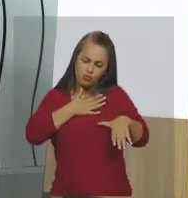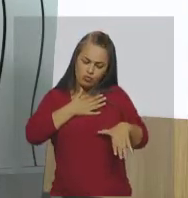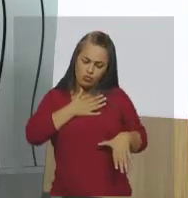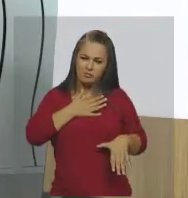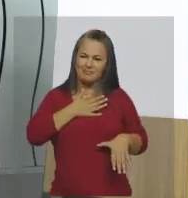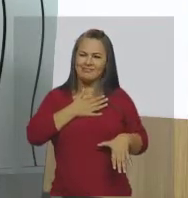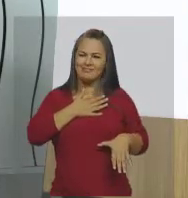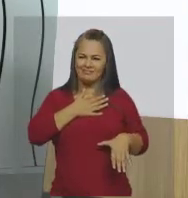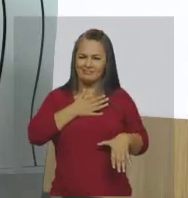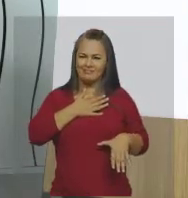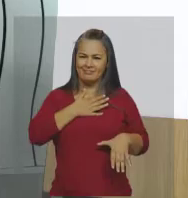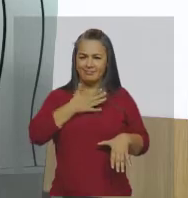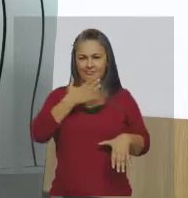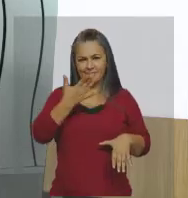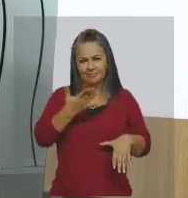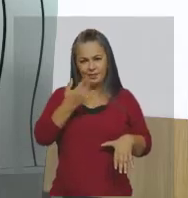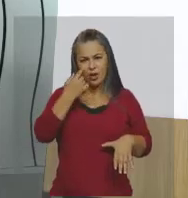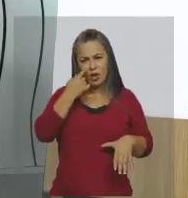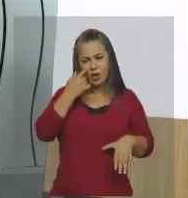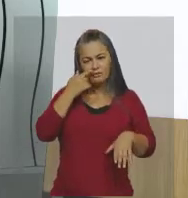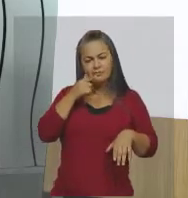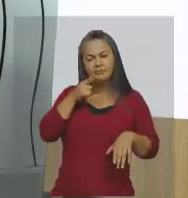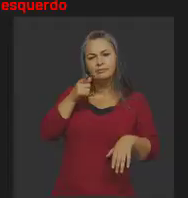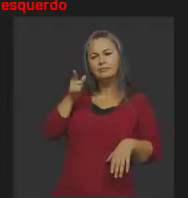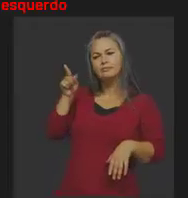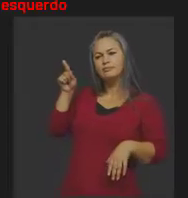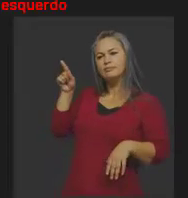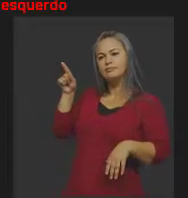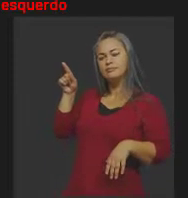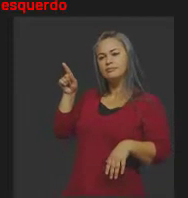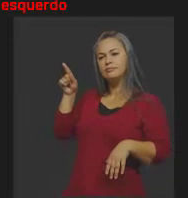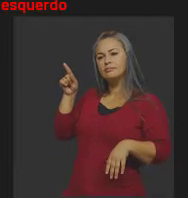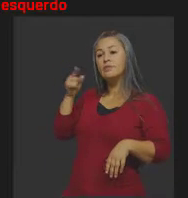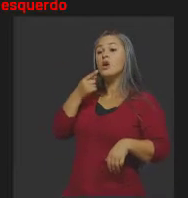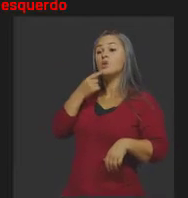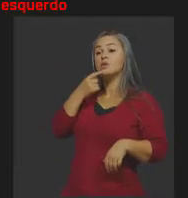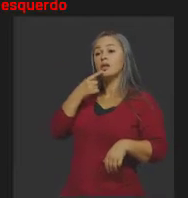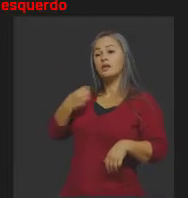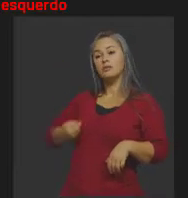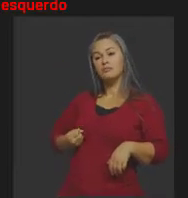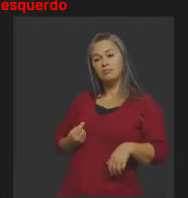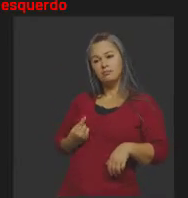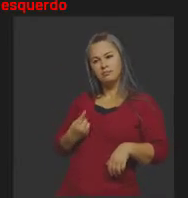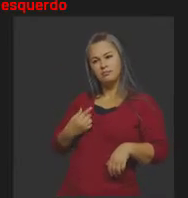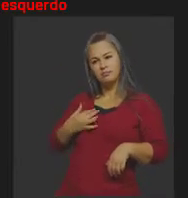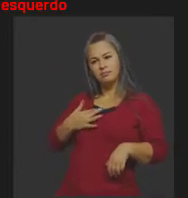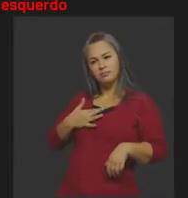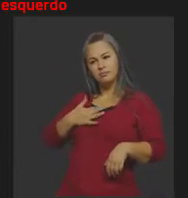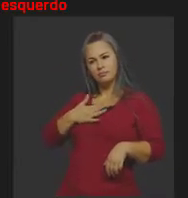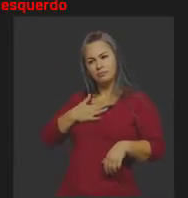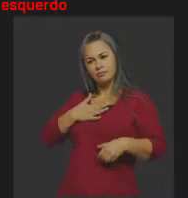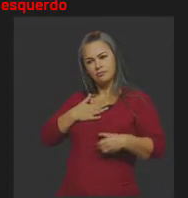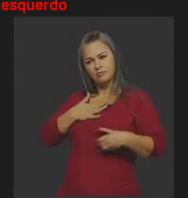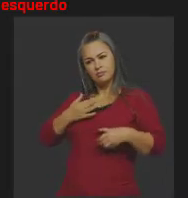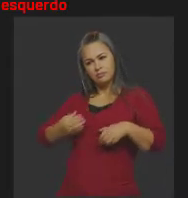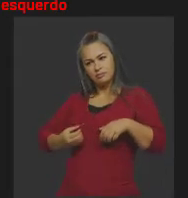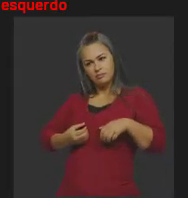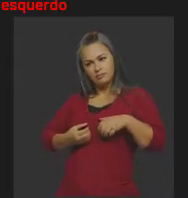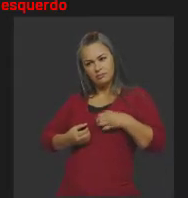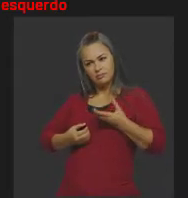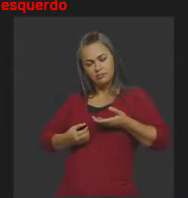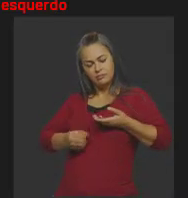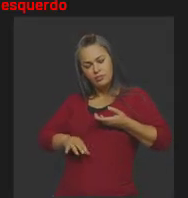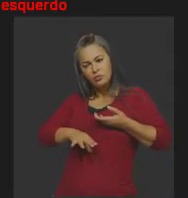tá aqui, ó. Nós temos então, seguindo as setinhas, a entrada do sangue pelo átrio direito, seguiu para o